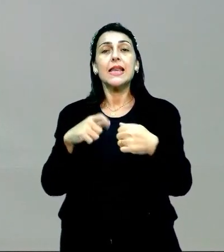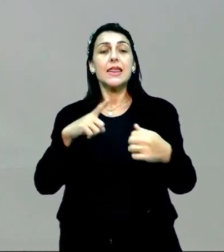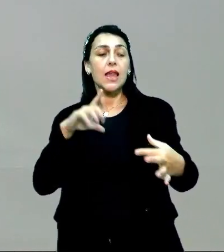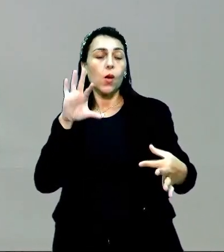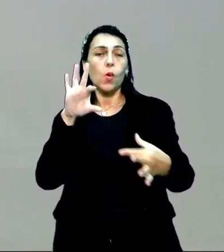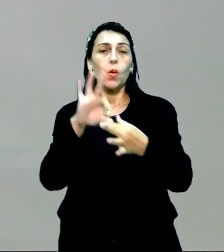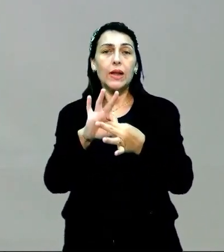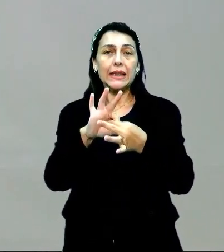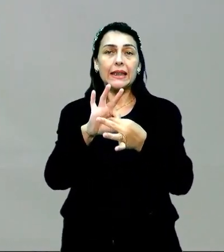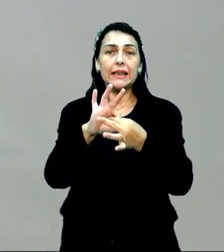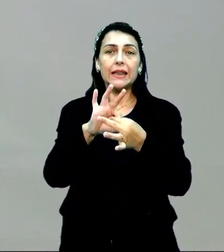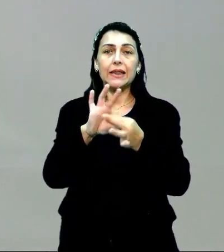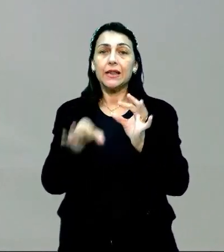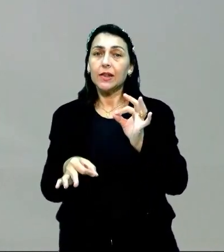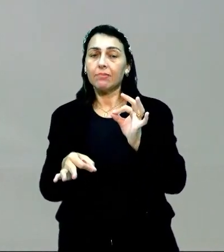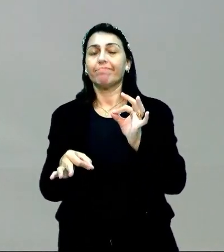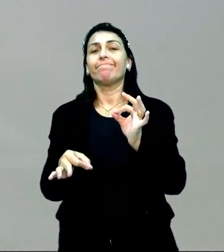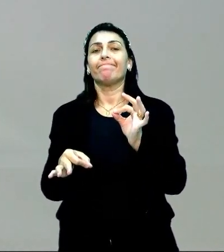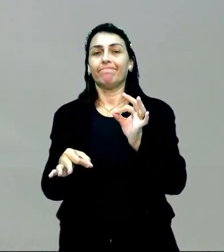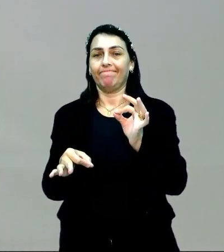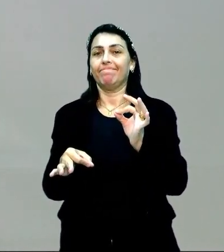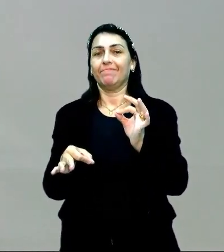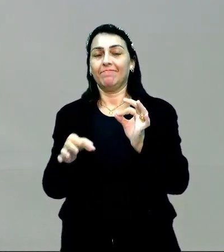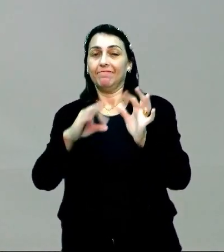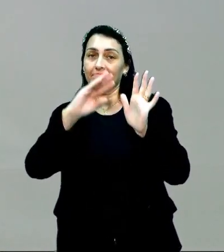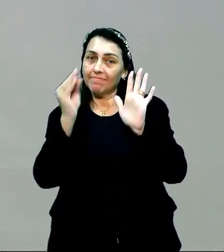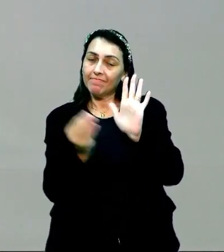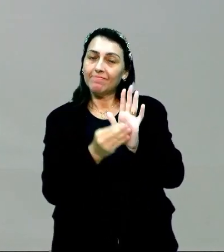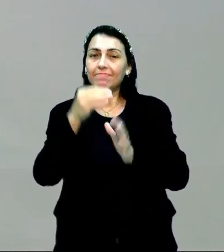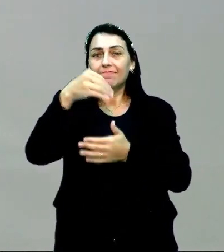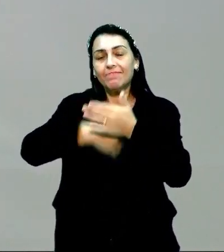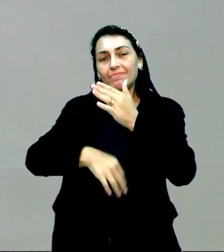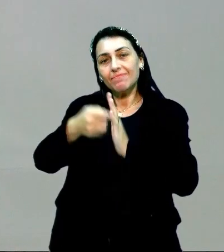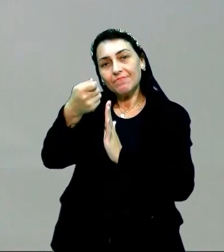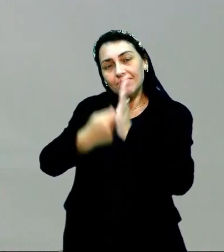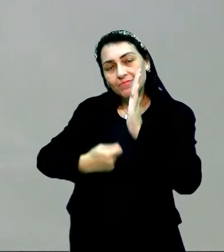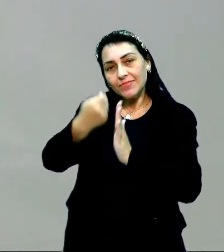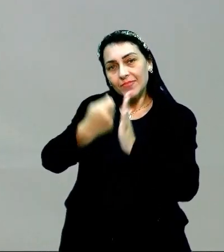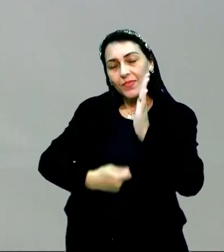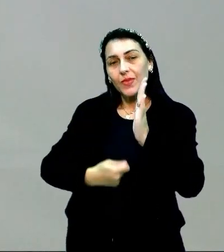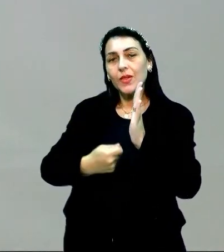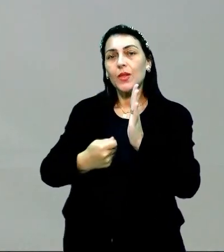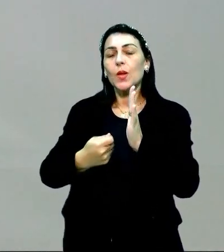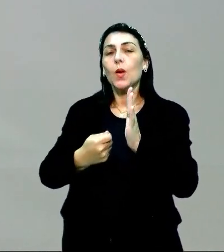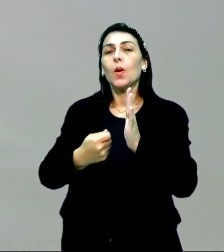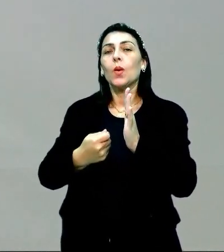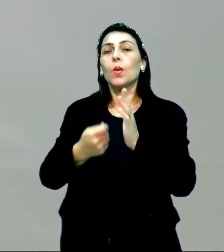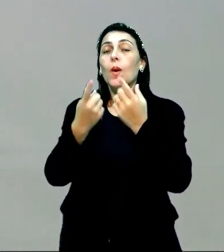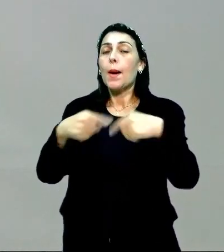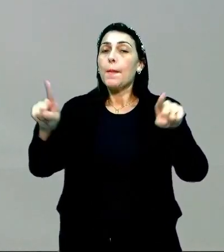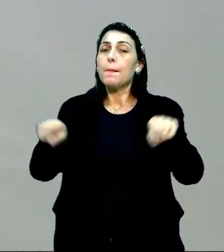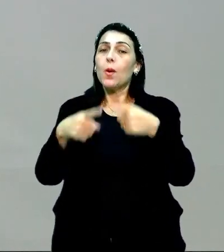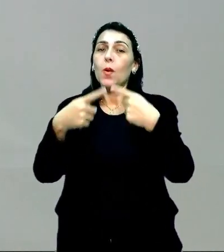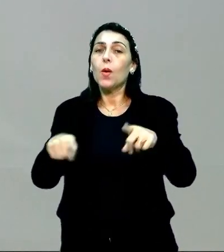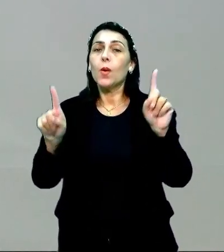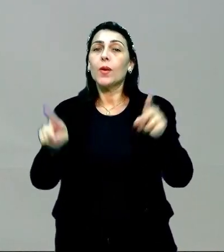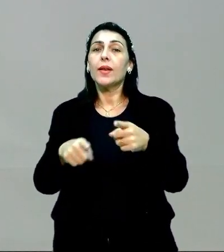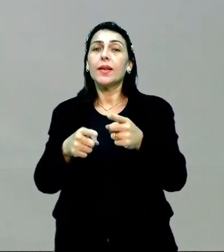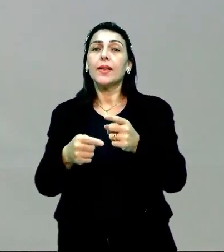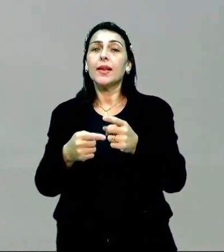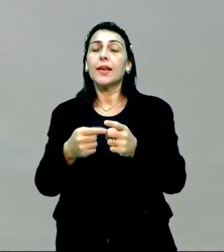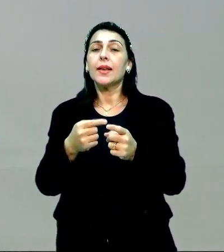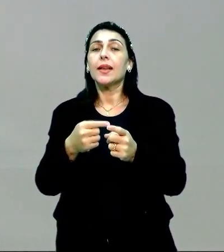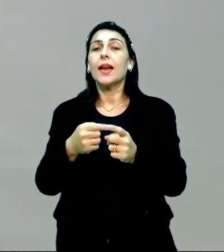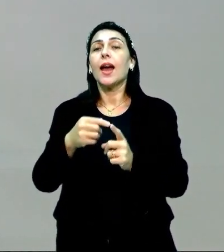você apresentou uma parte que não tinha nada a ver, vamos dizer que você colocou lá dentro da sua redação o hino do seu time de coração. Meu Deus, eu preciso